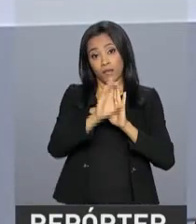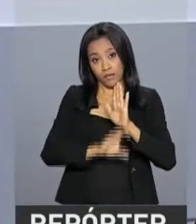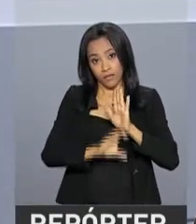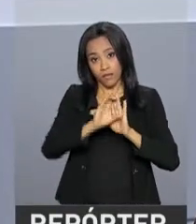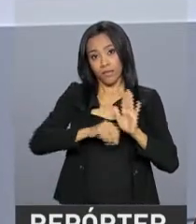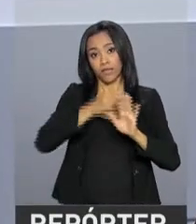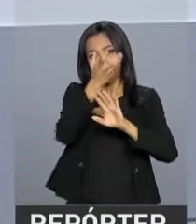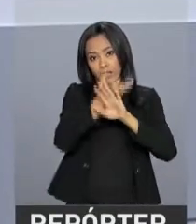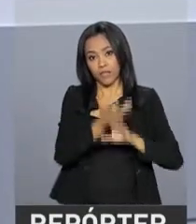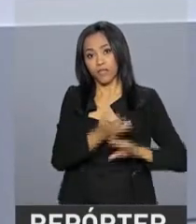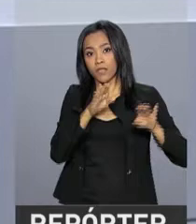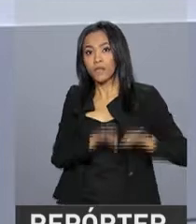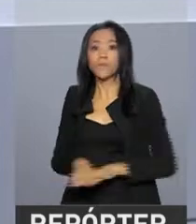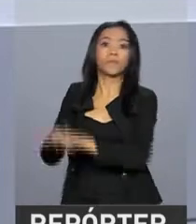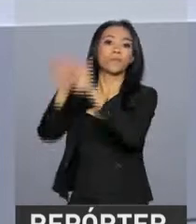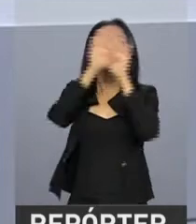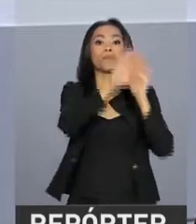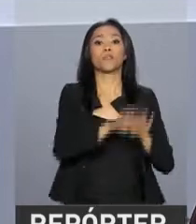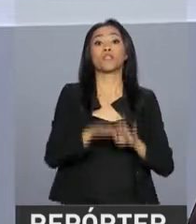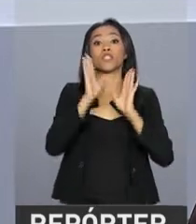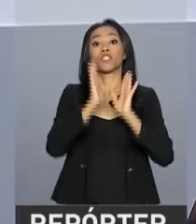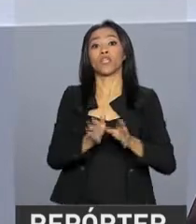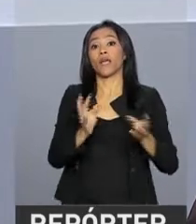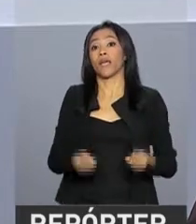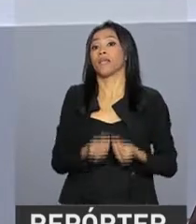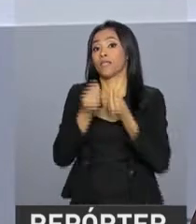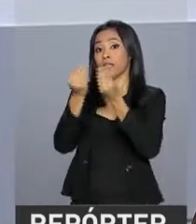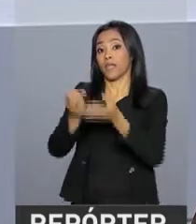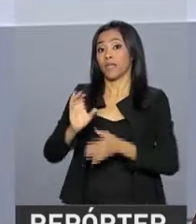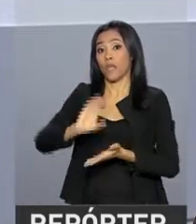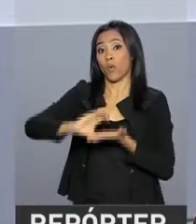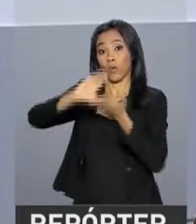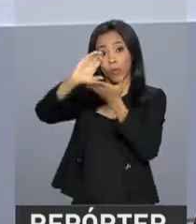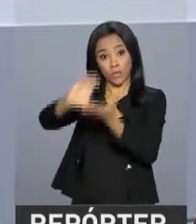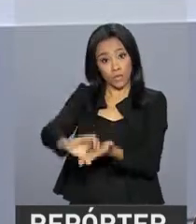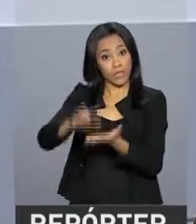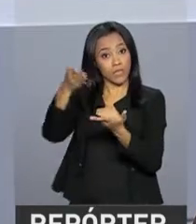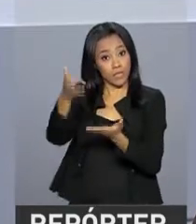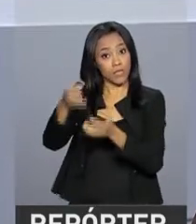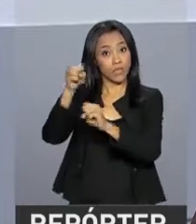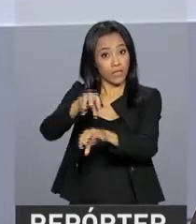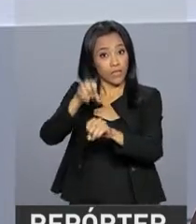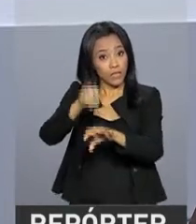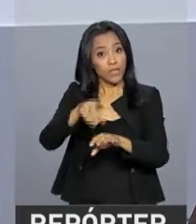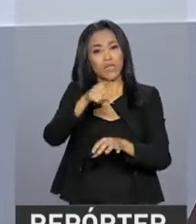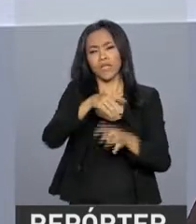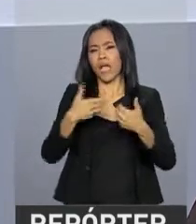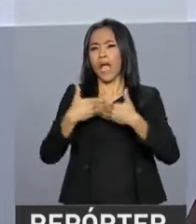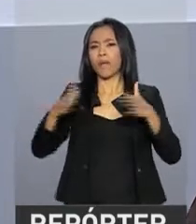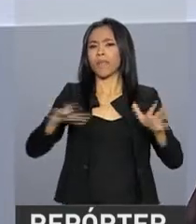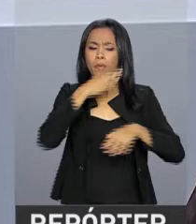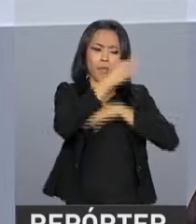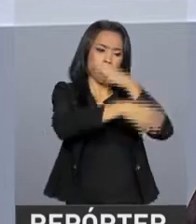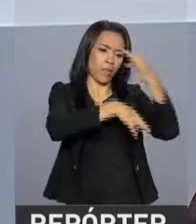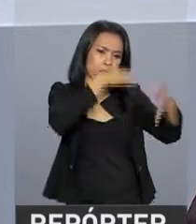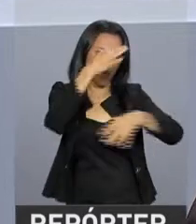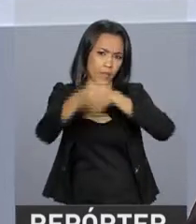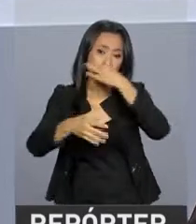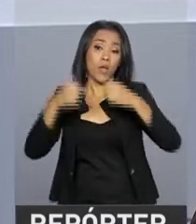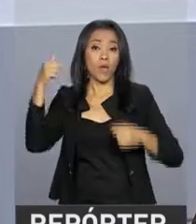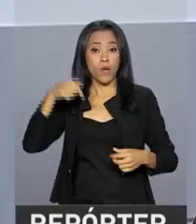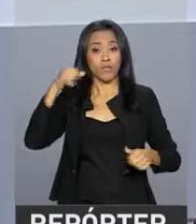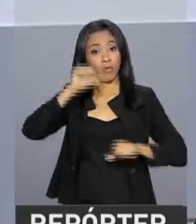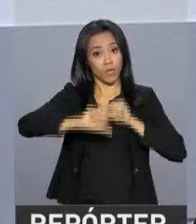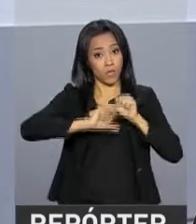foi entregue ao conselho nacional de educação e agora vai abrir espaço para que a população possa opinar sobre a proposta com as mudanças